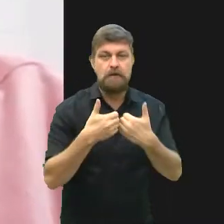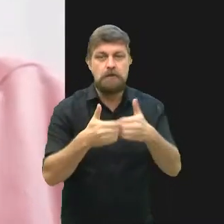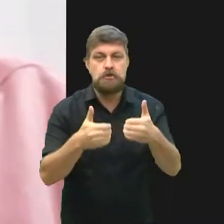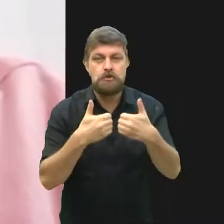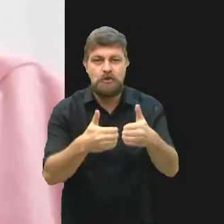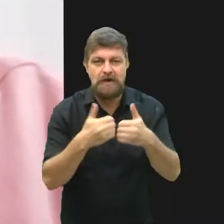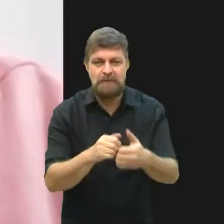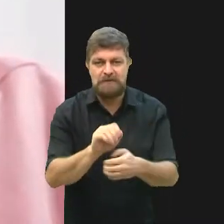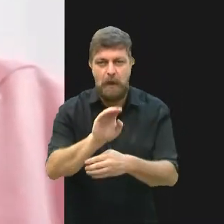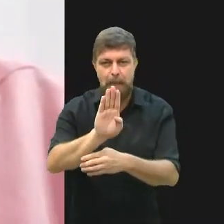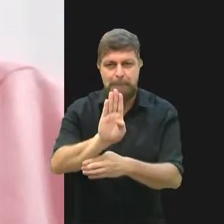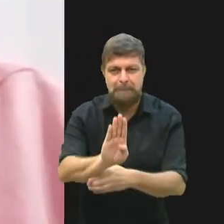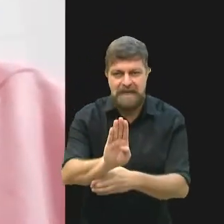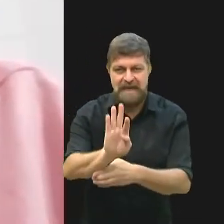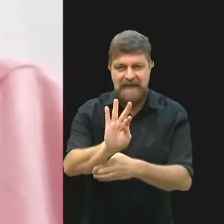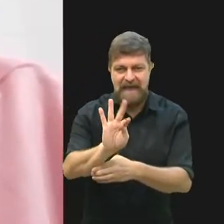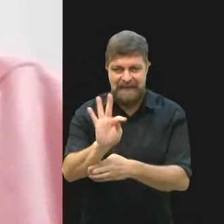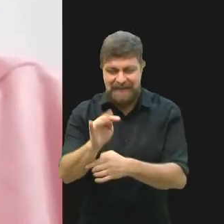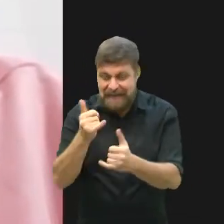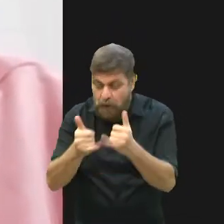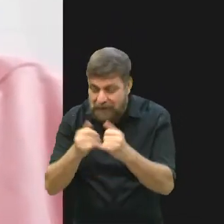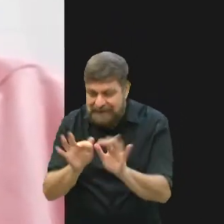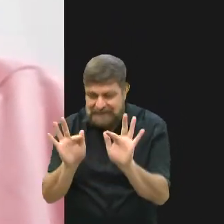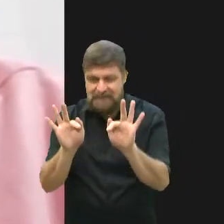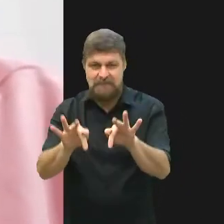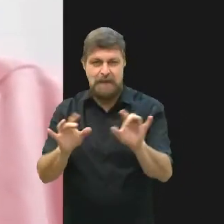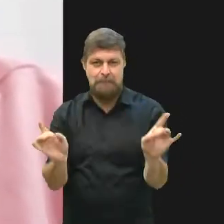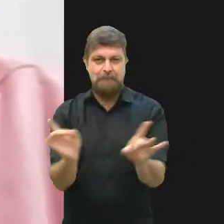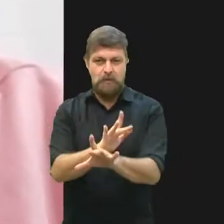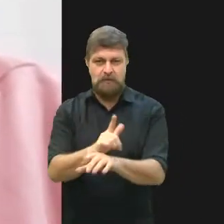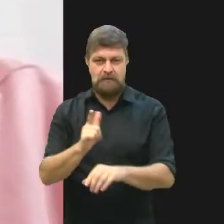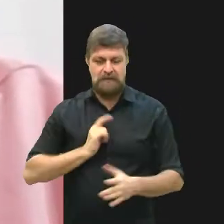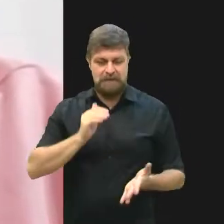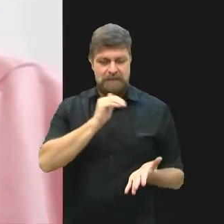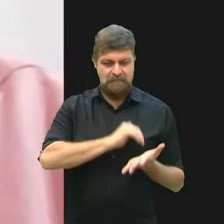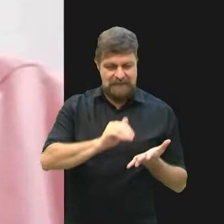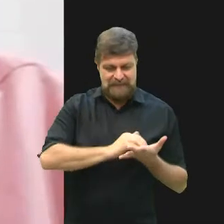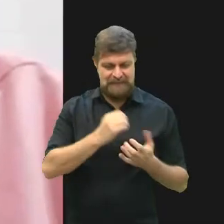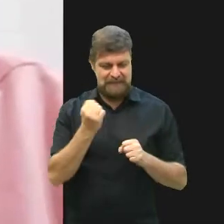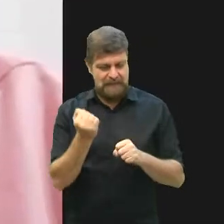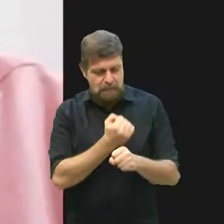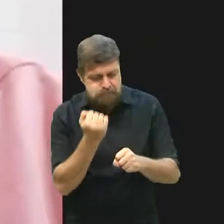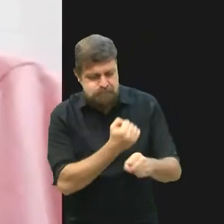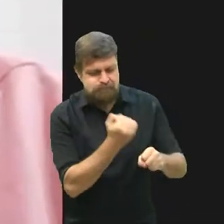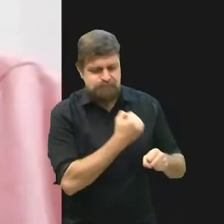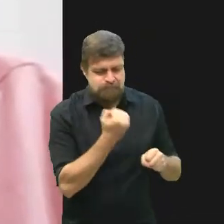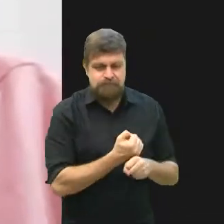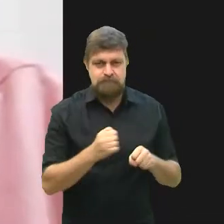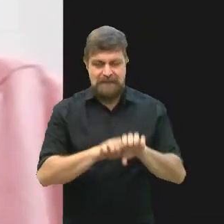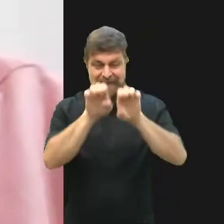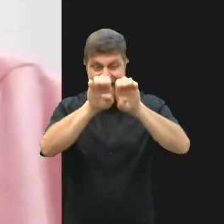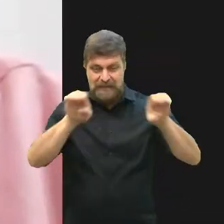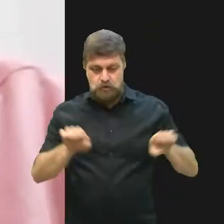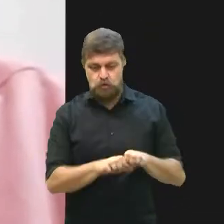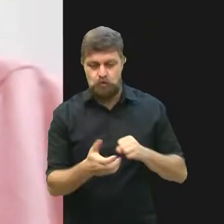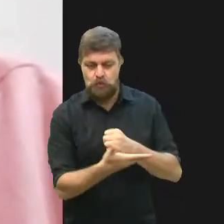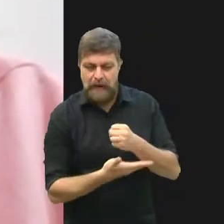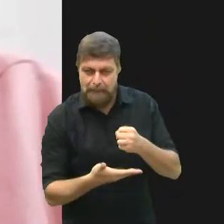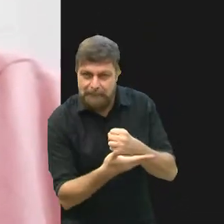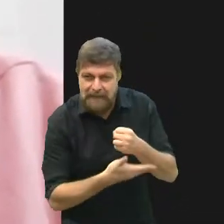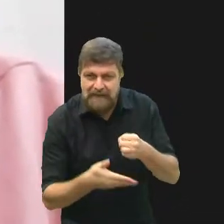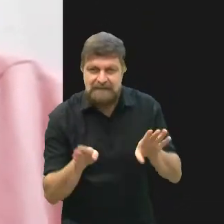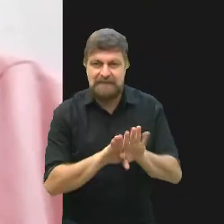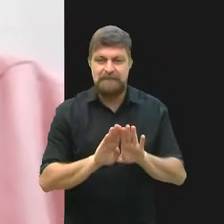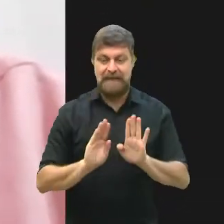finalizado. Então, esse conjunto de investimentos, seja da Secretaria de Serviços Públicos, da Secretaria de Infraestrutura,